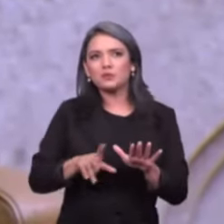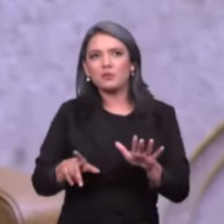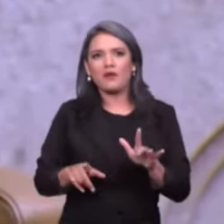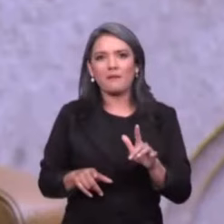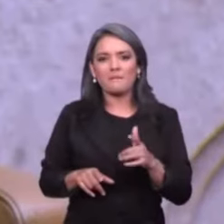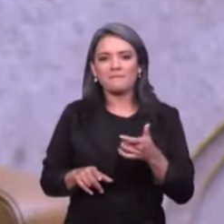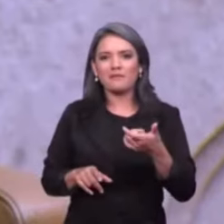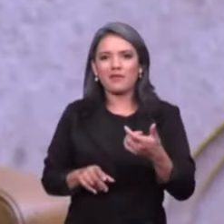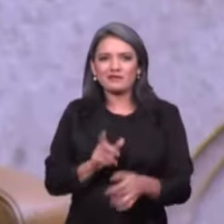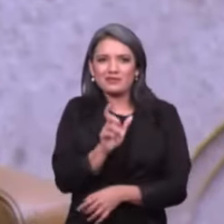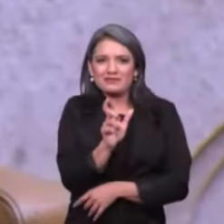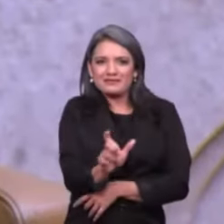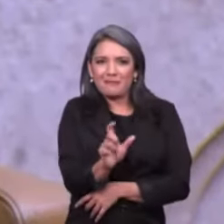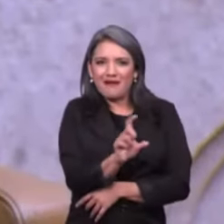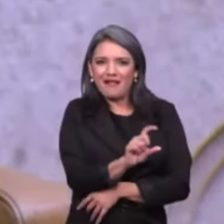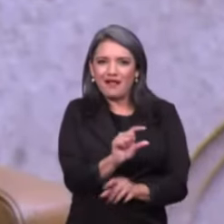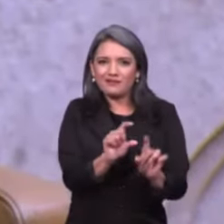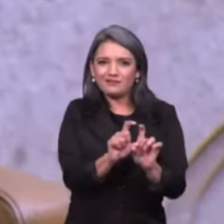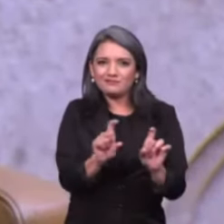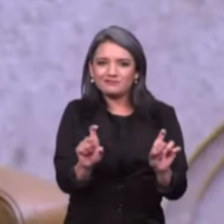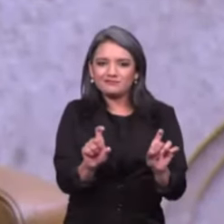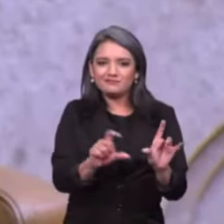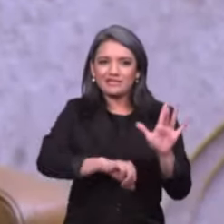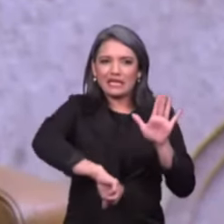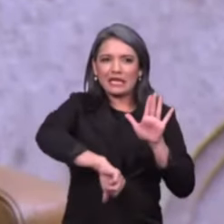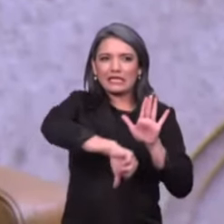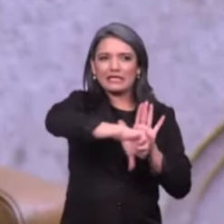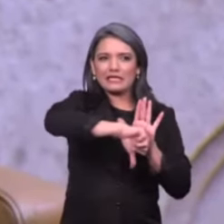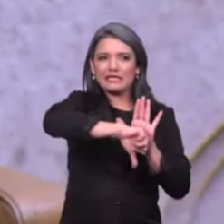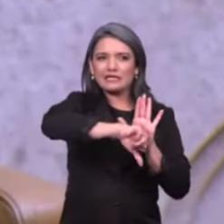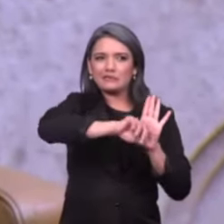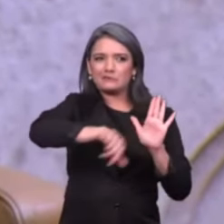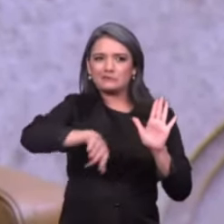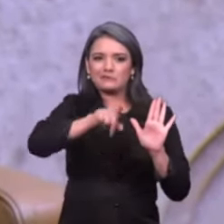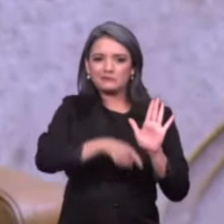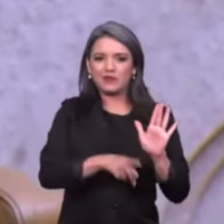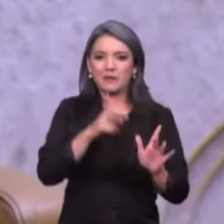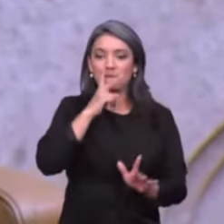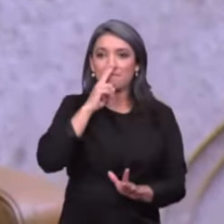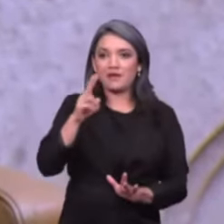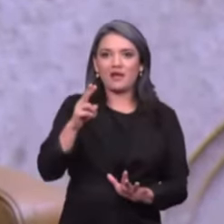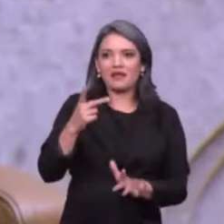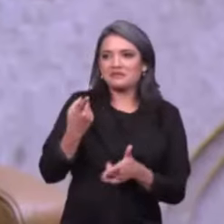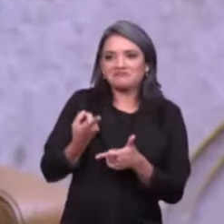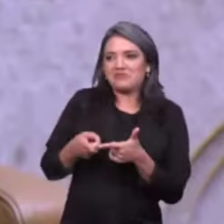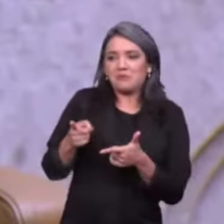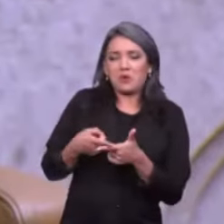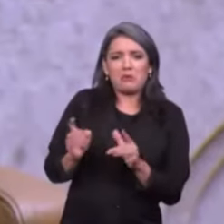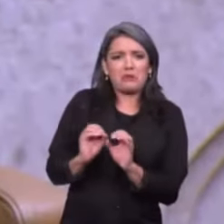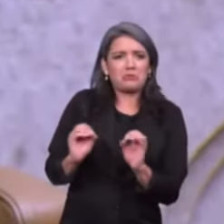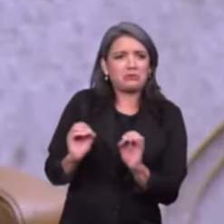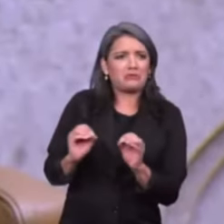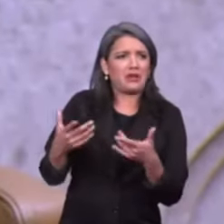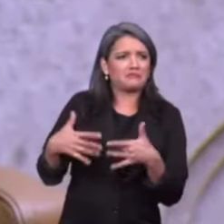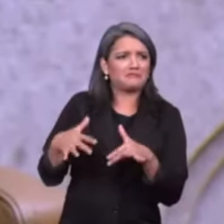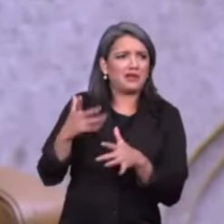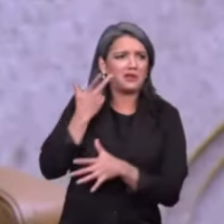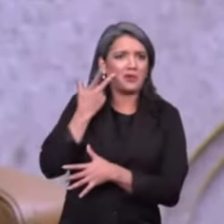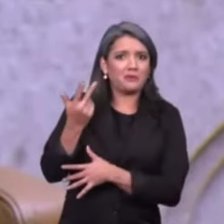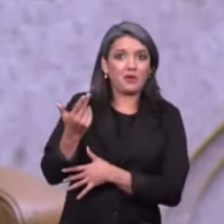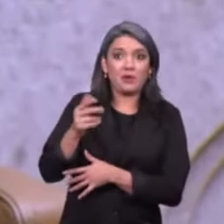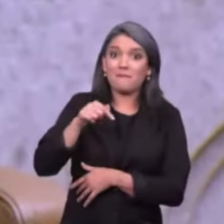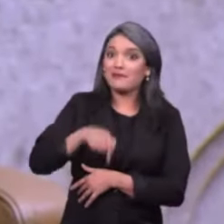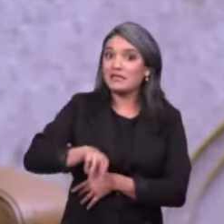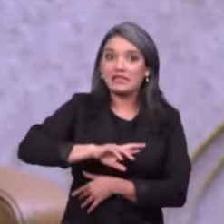fala descriminalização, parece que nós estamos dizendo que não tem problema. E não é isso que nós estamos